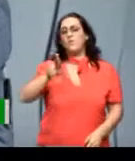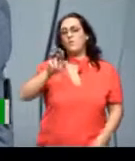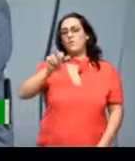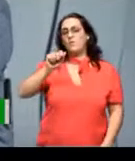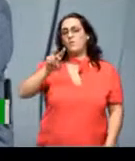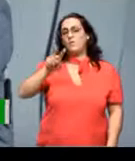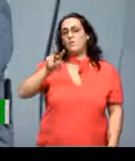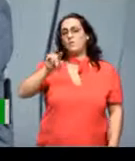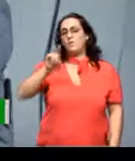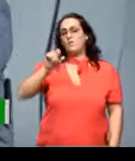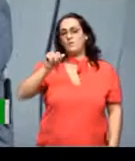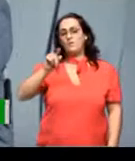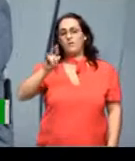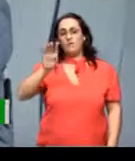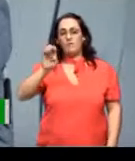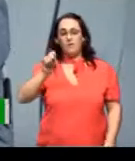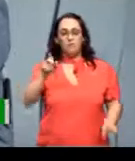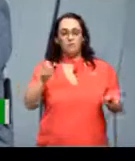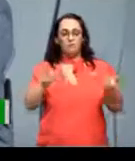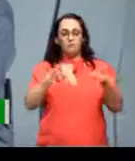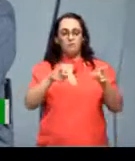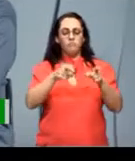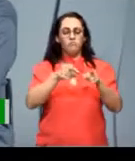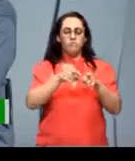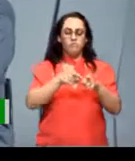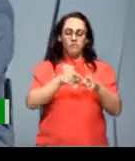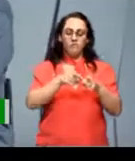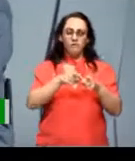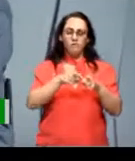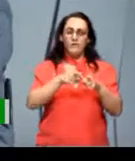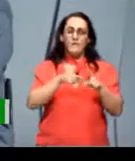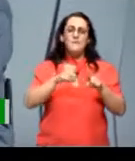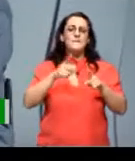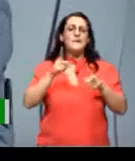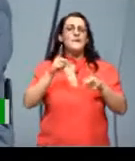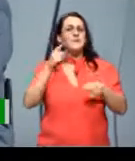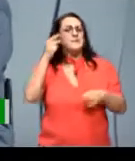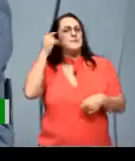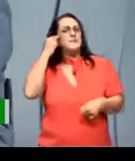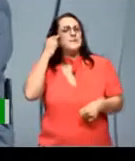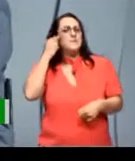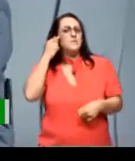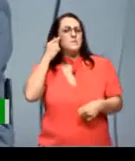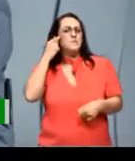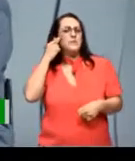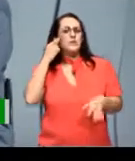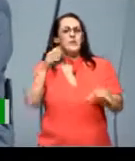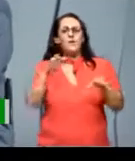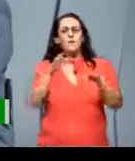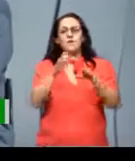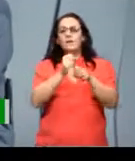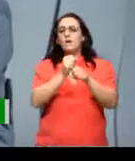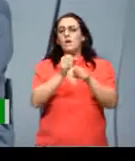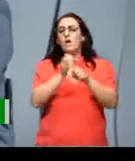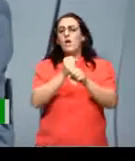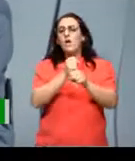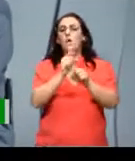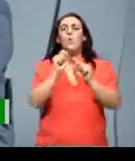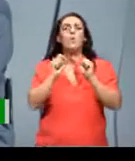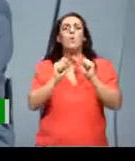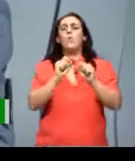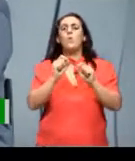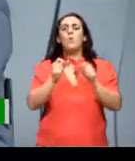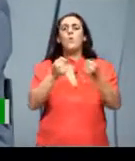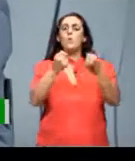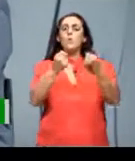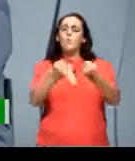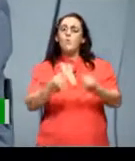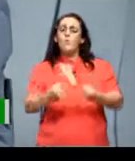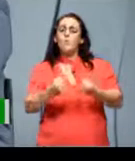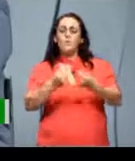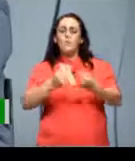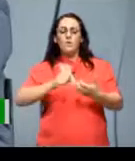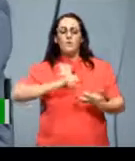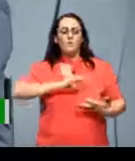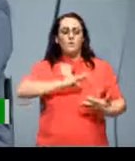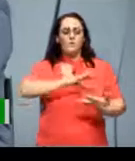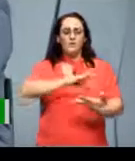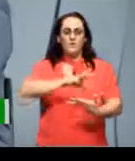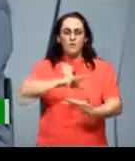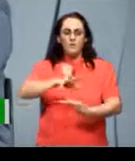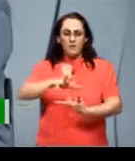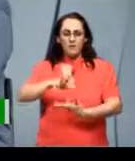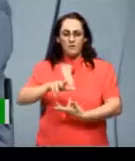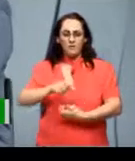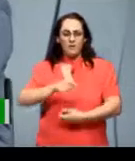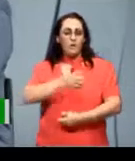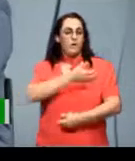pequeno. Se você pega, imagina você calcular a massa da Terra, por exemplo. Então, o que acontece? É um número muito grande. Então, na verdade,